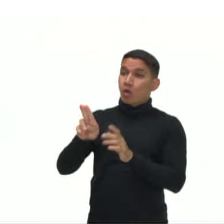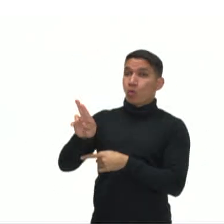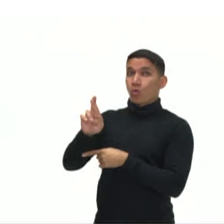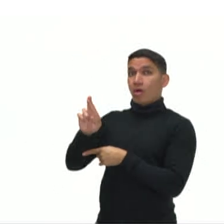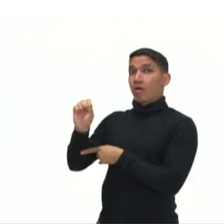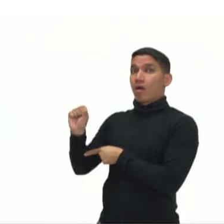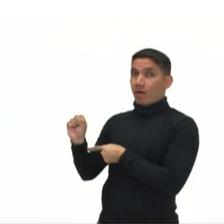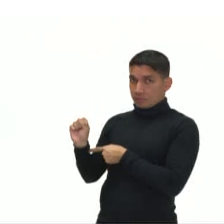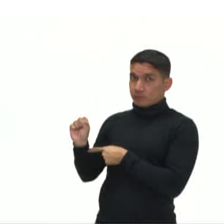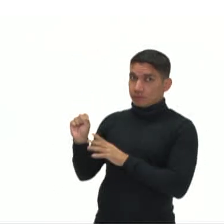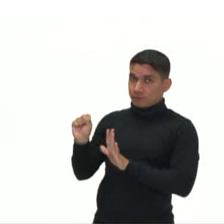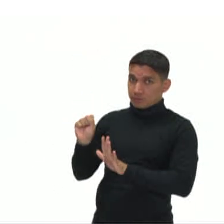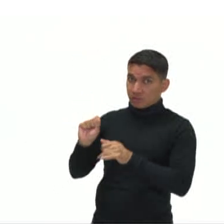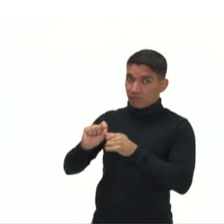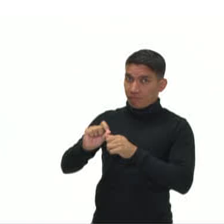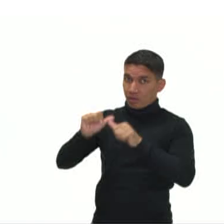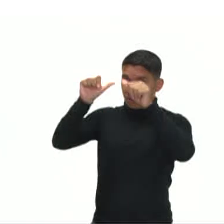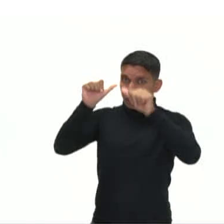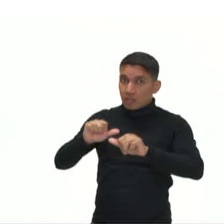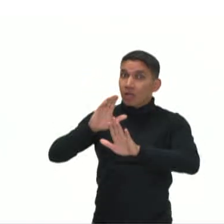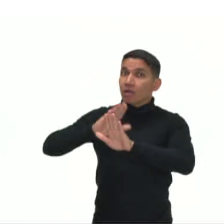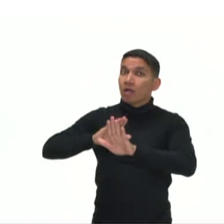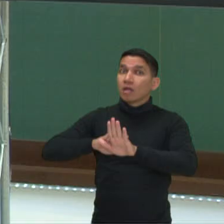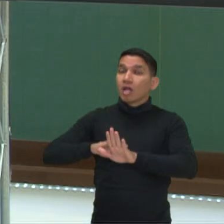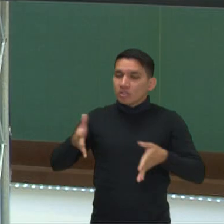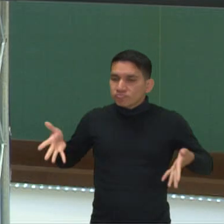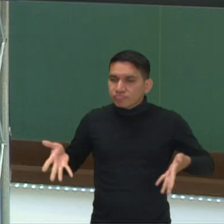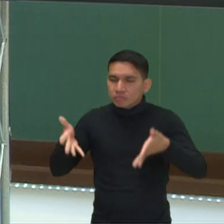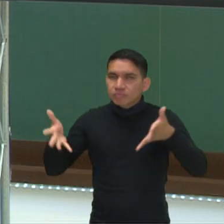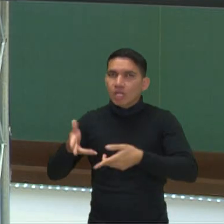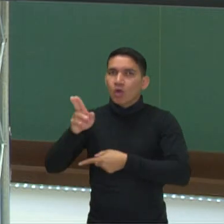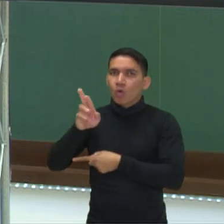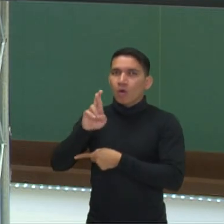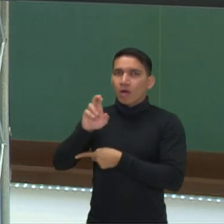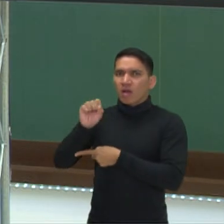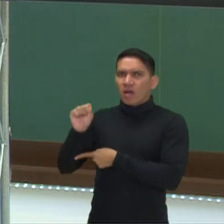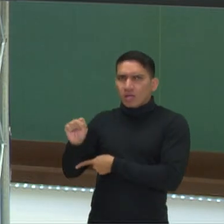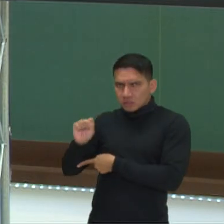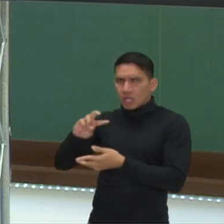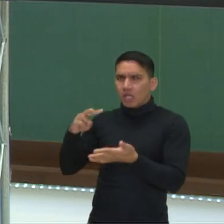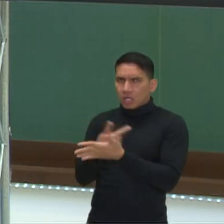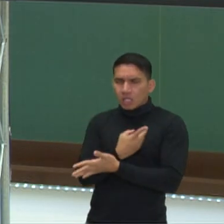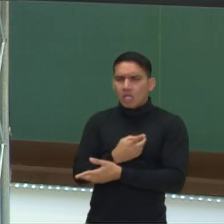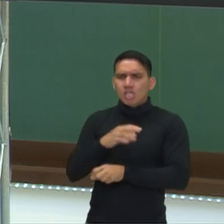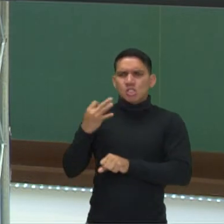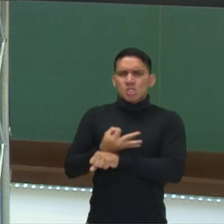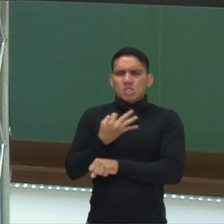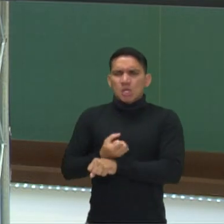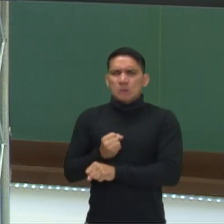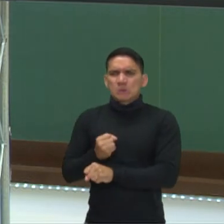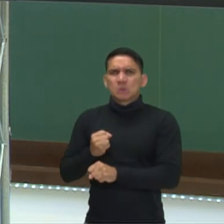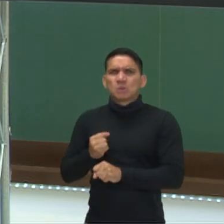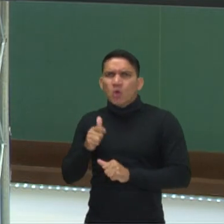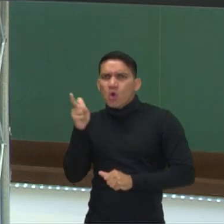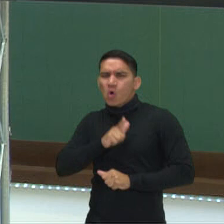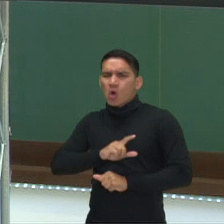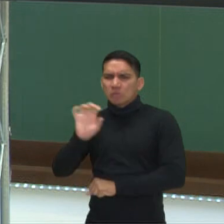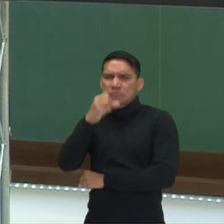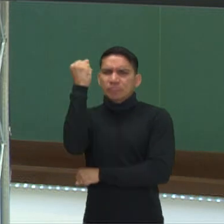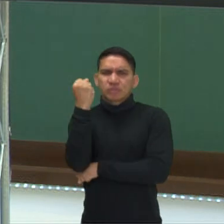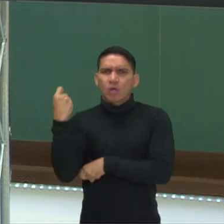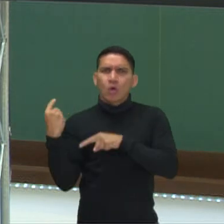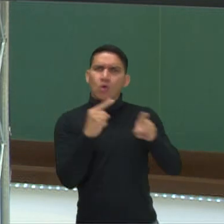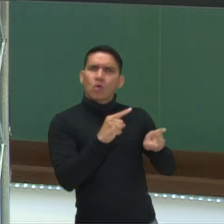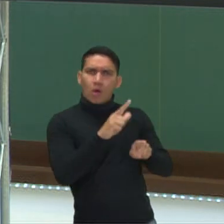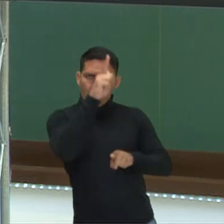Soviética. É exatamente a ideia de incentivar os soviéticos a resistir à invasão alemã, afirmando que os alemães vão